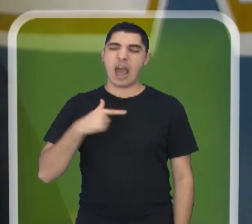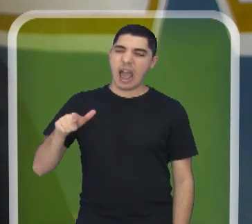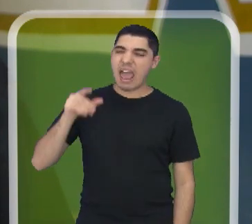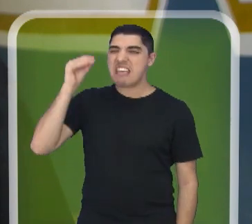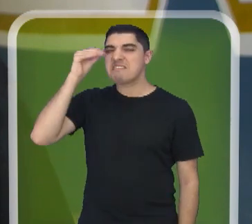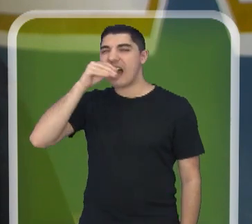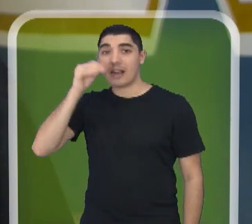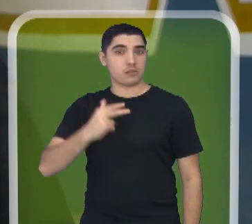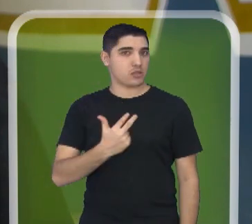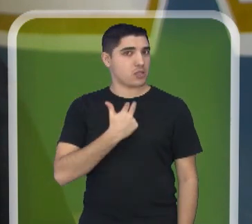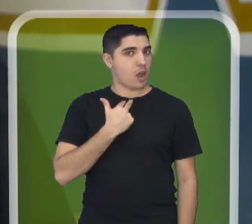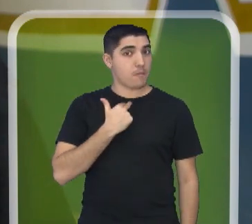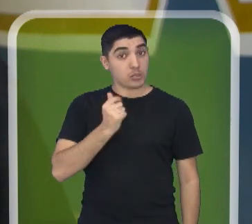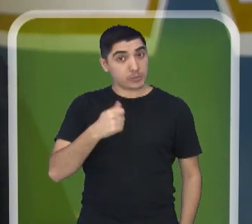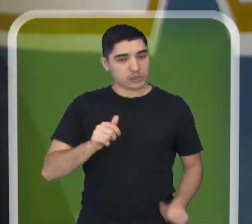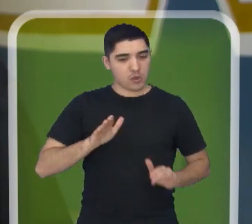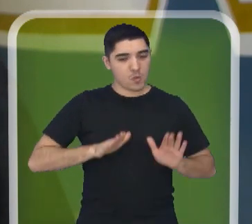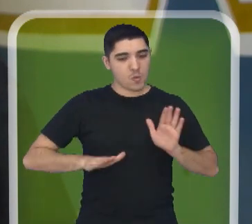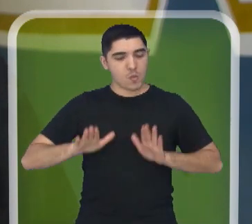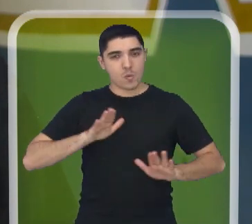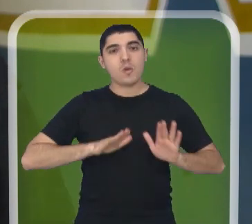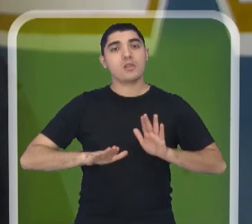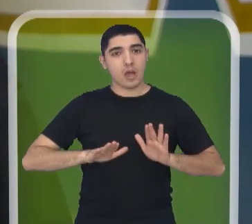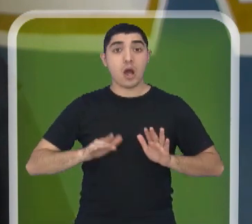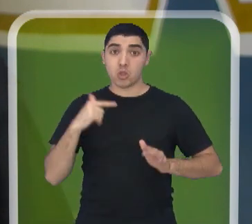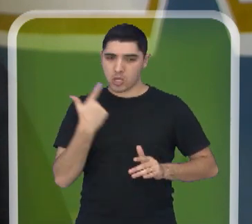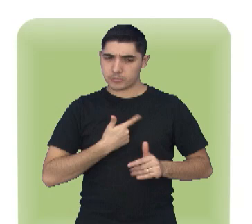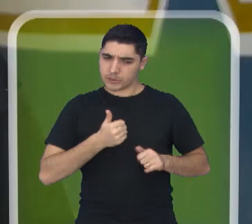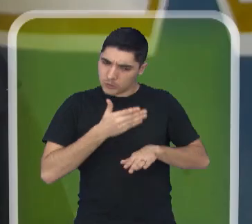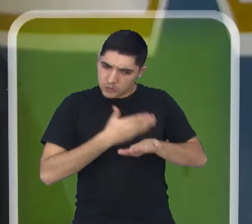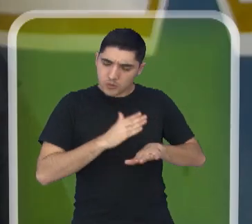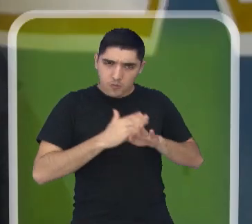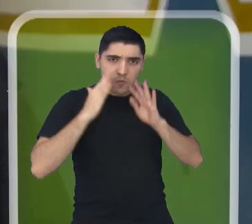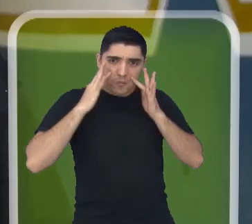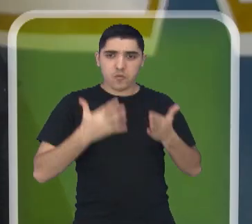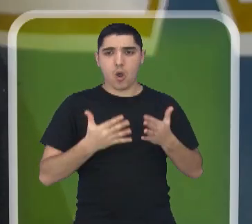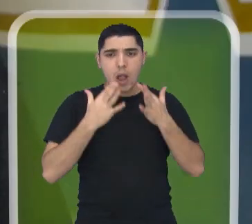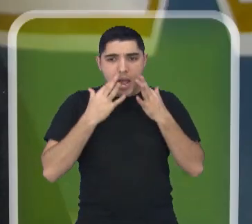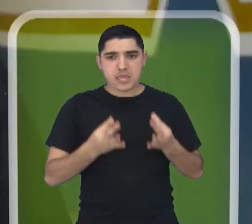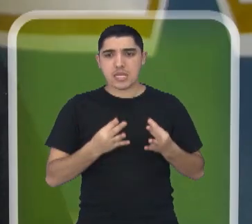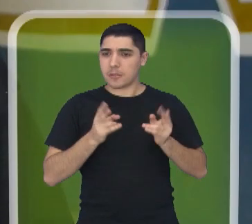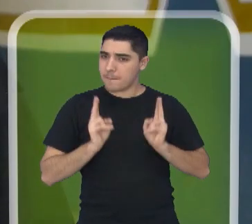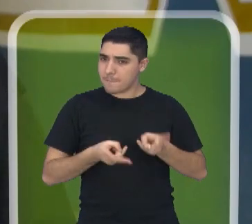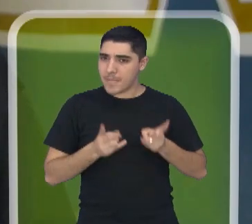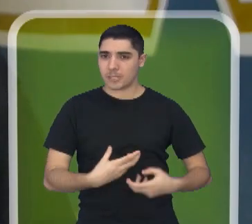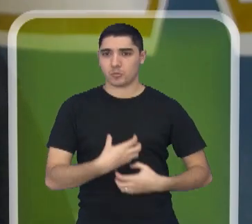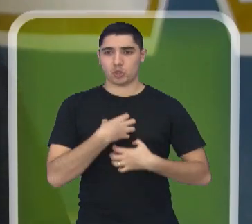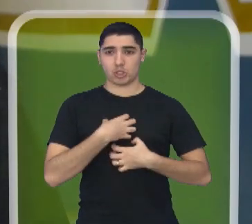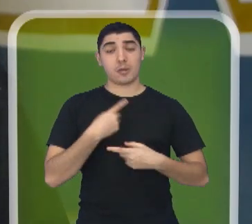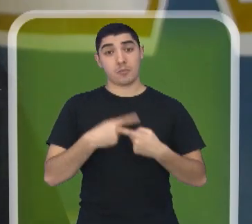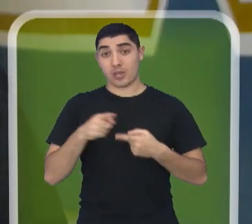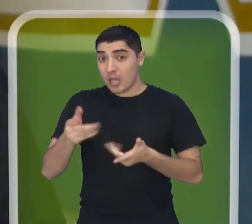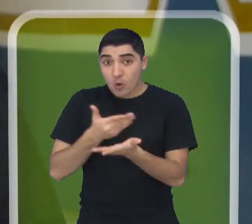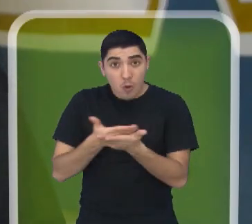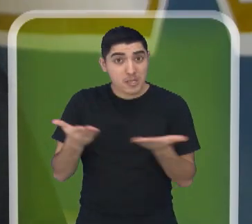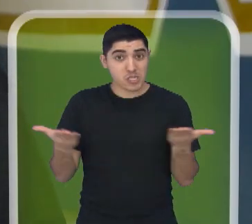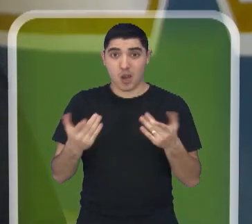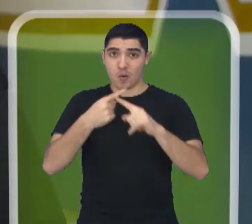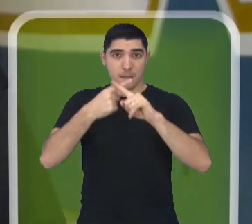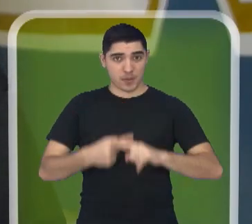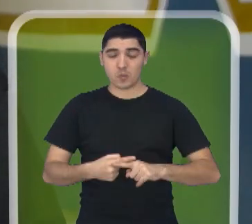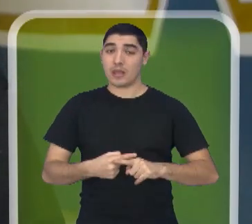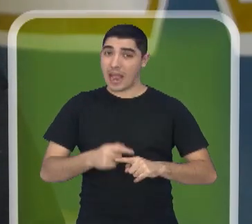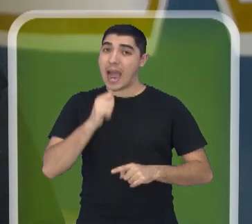adversário, Nós temos que tomar muito cuidado, a preparação continua a mesma, a pegada continua a mesma, porque o campeonato só está começando. É